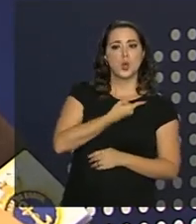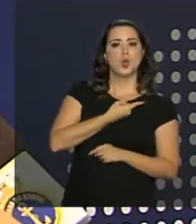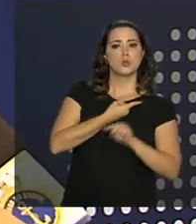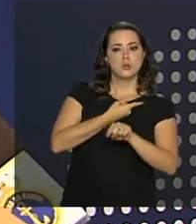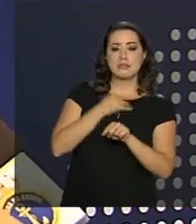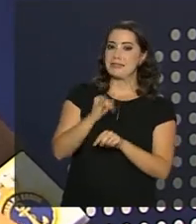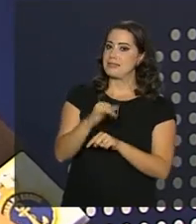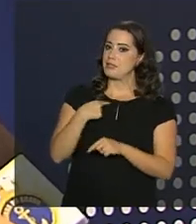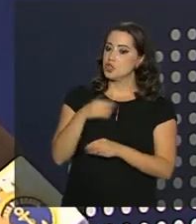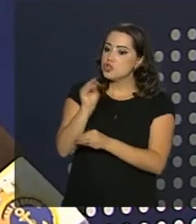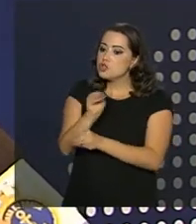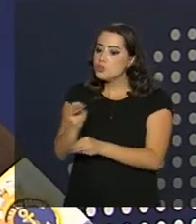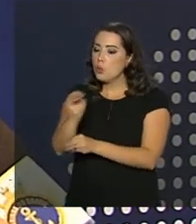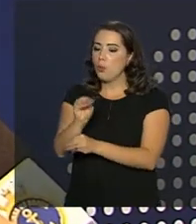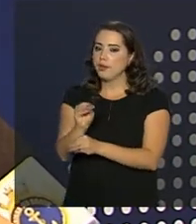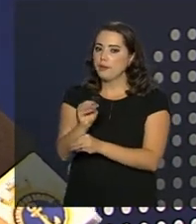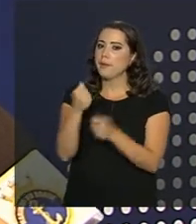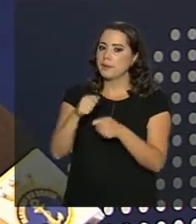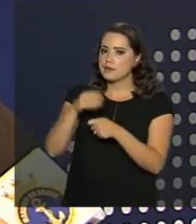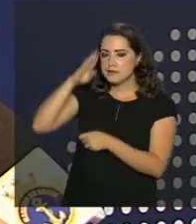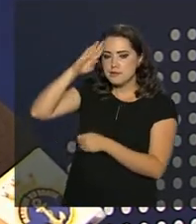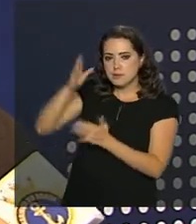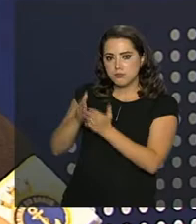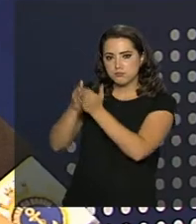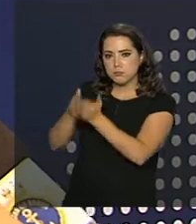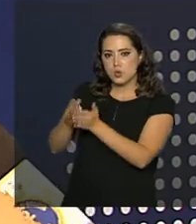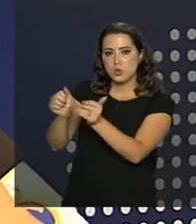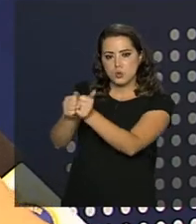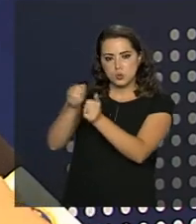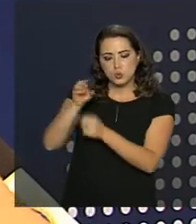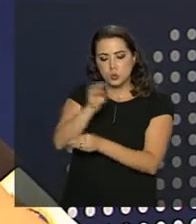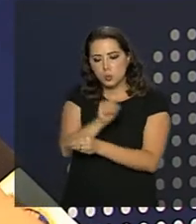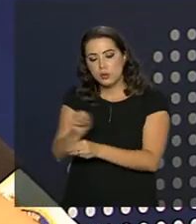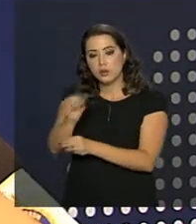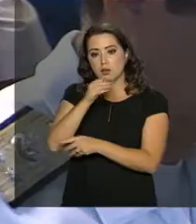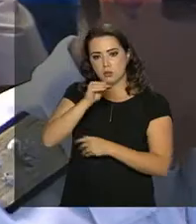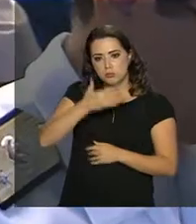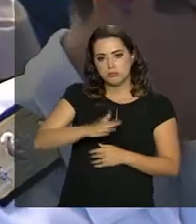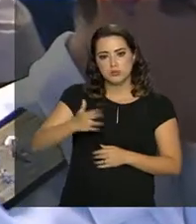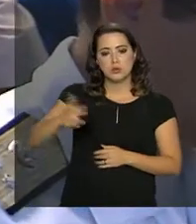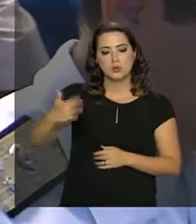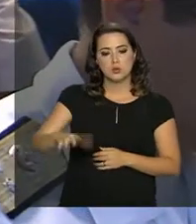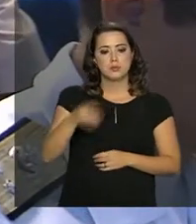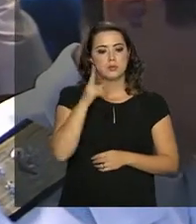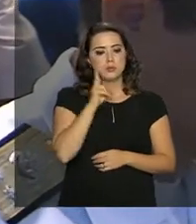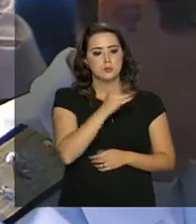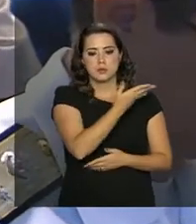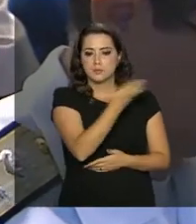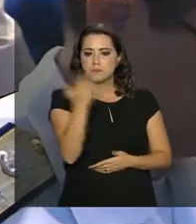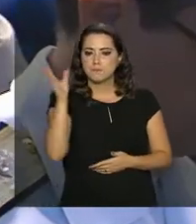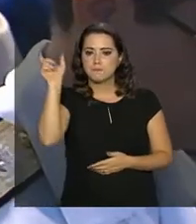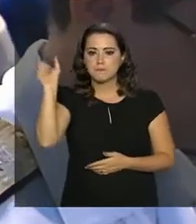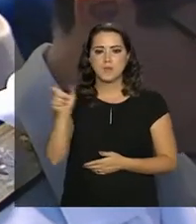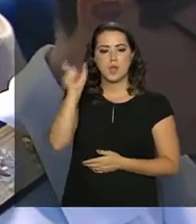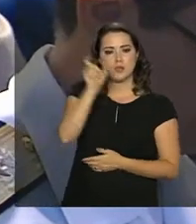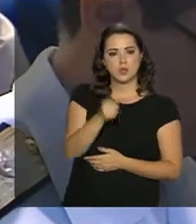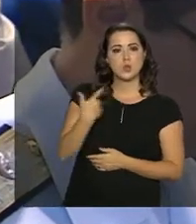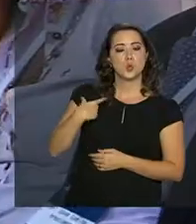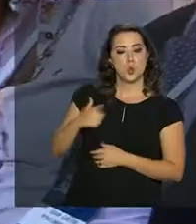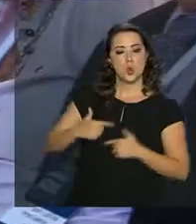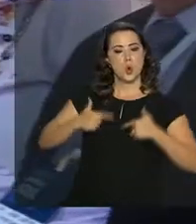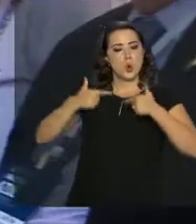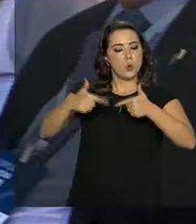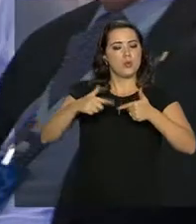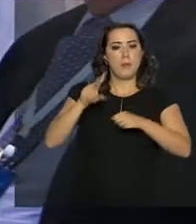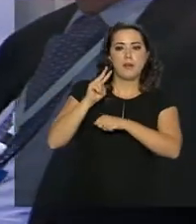estivermos. Então essa presença da Marinha, a presença dos marinheiros de todas as espécies aqui, os velejadores, e lutar tanto pela defesa